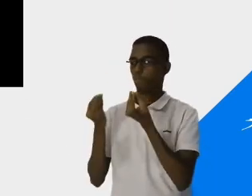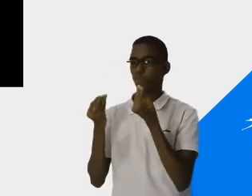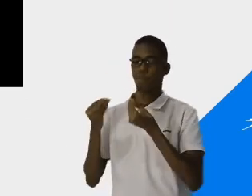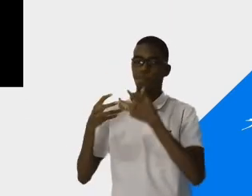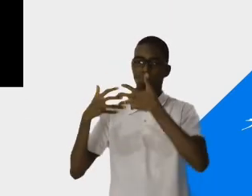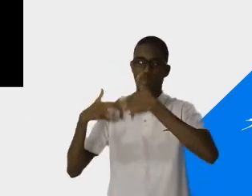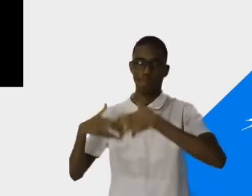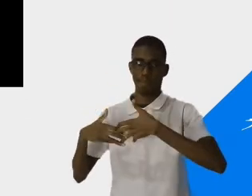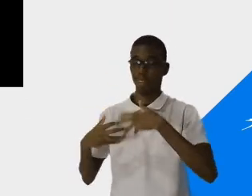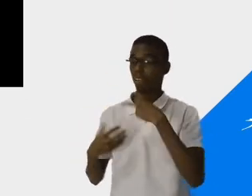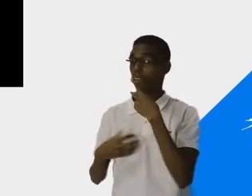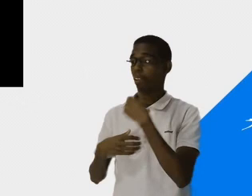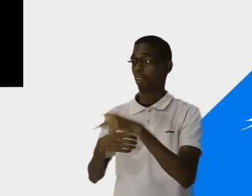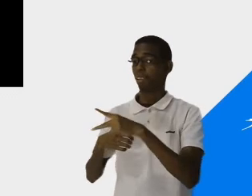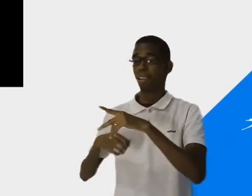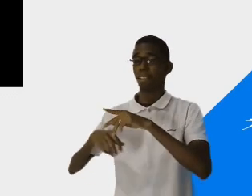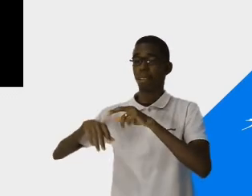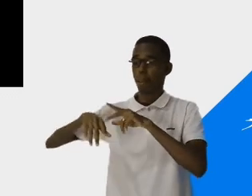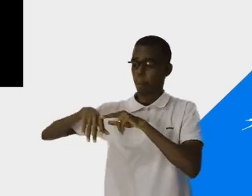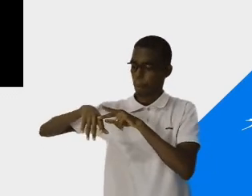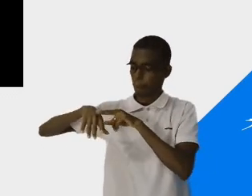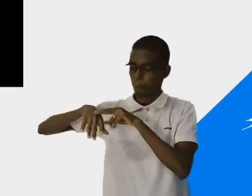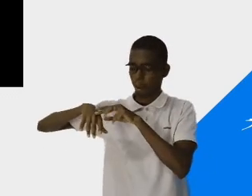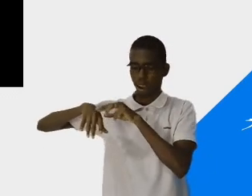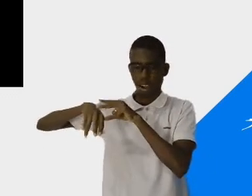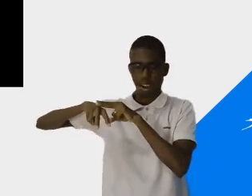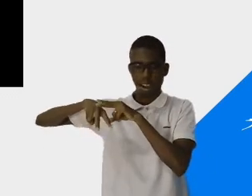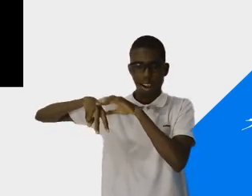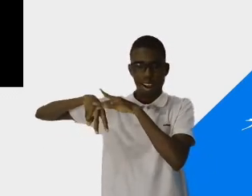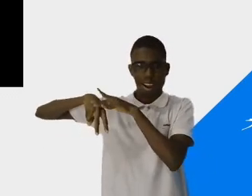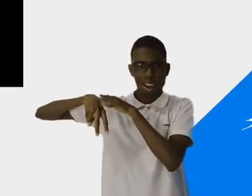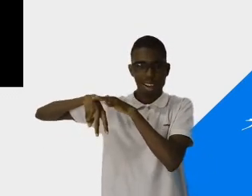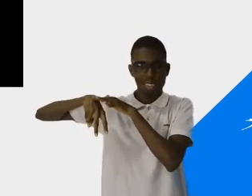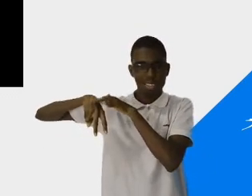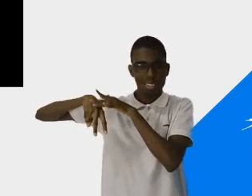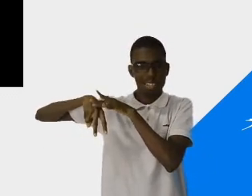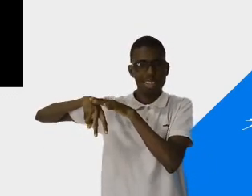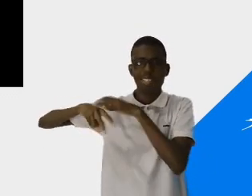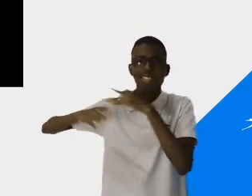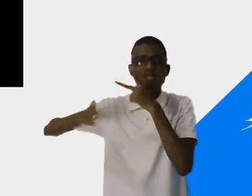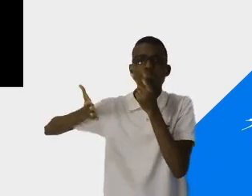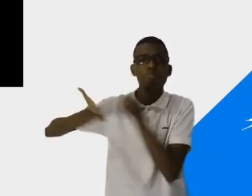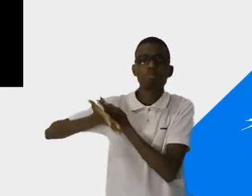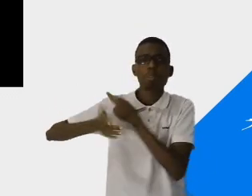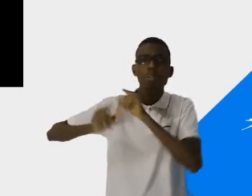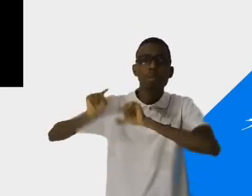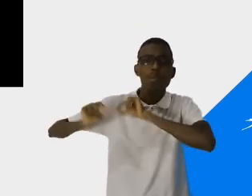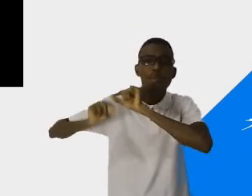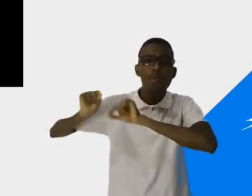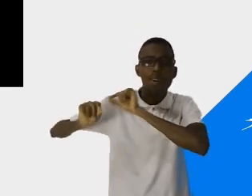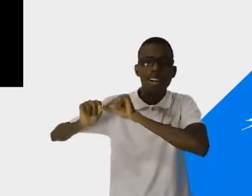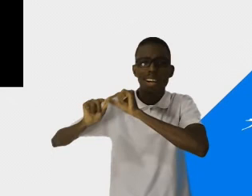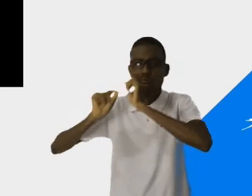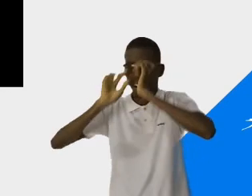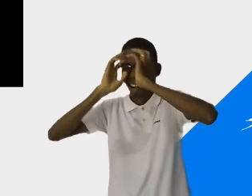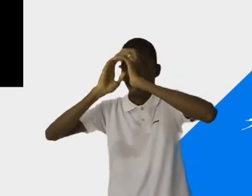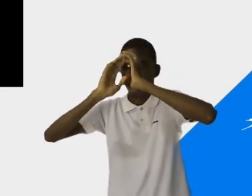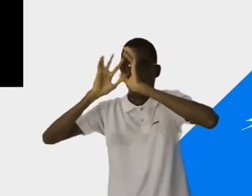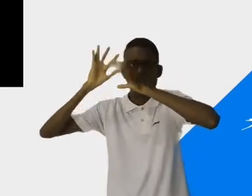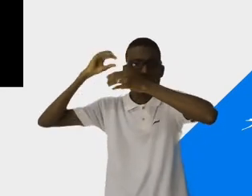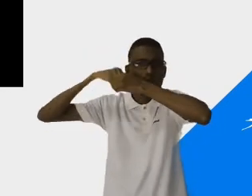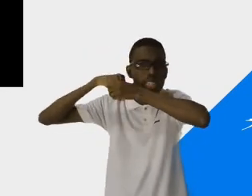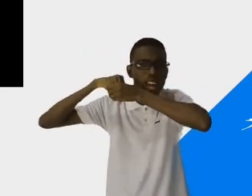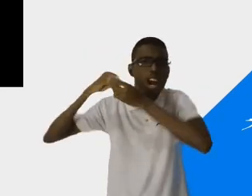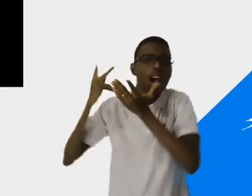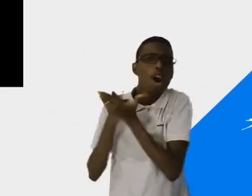lesão, né, na área frontal, pré-límbica. O que isso quer dizer? Isso quer dizer que ele pode ter, talvez até,